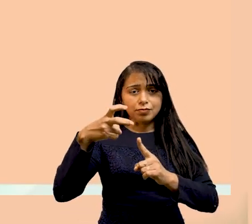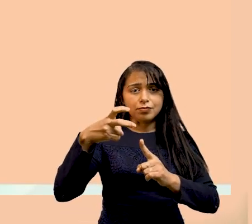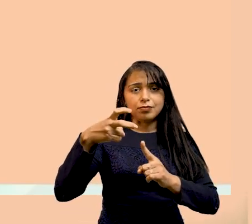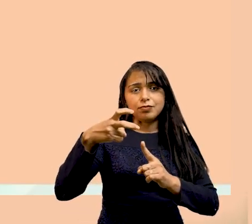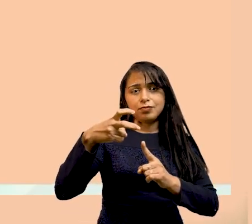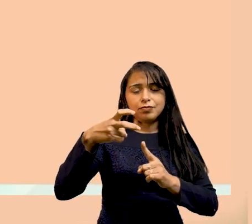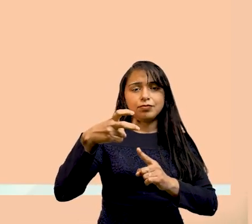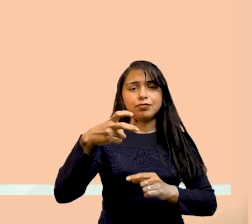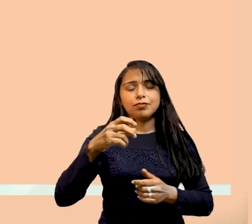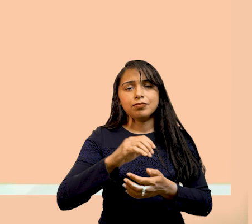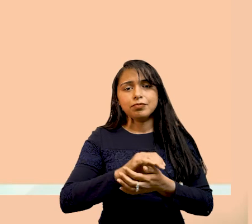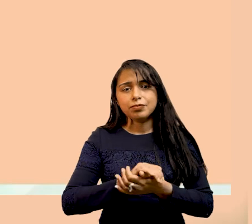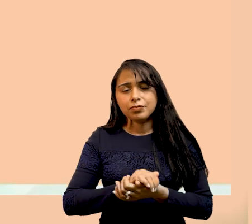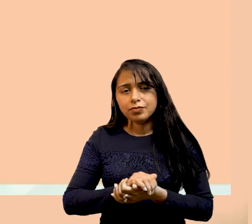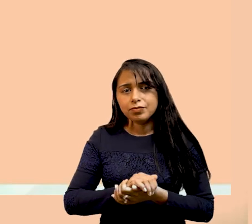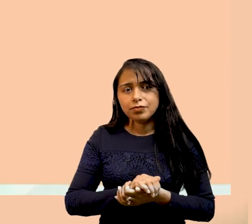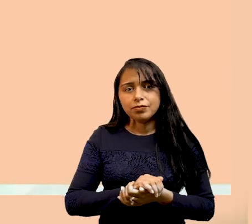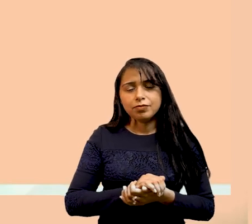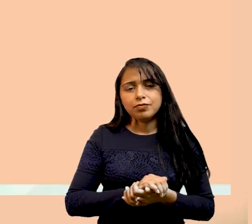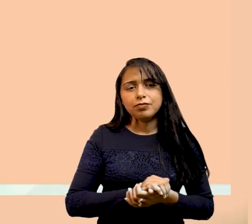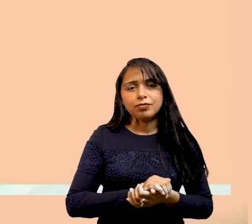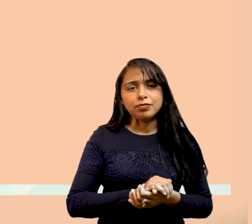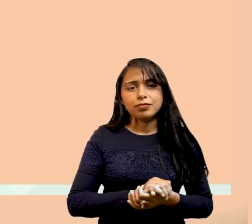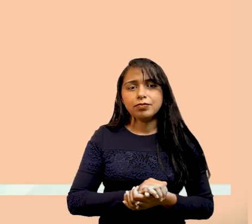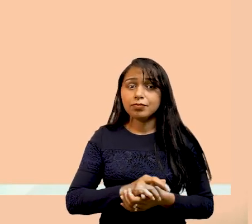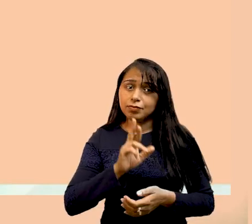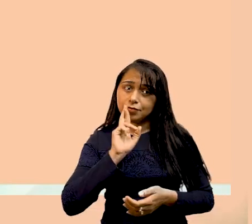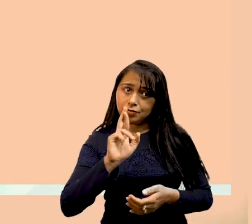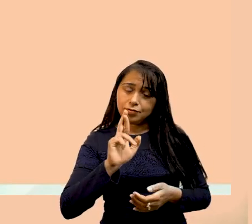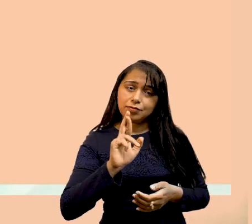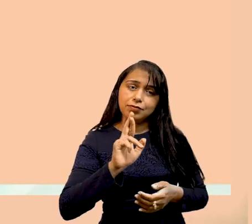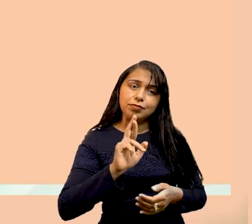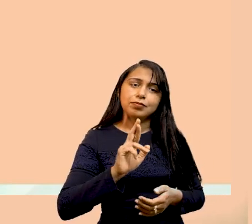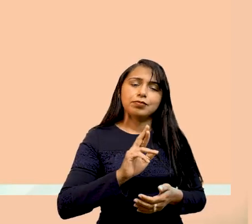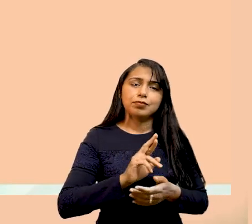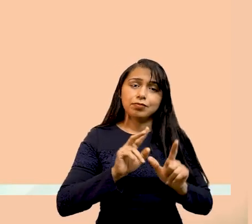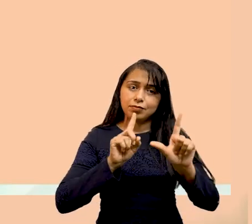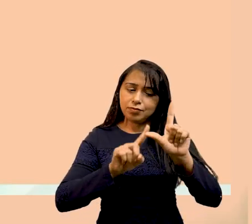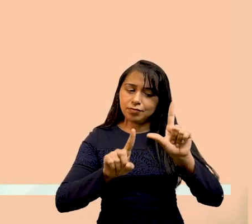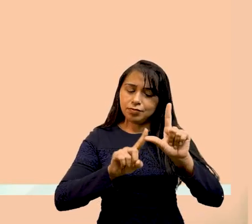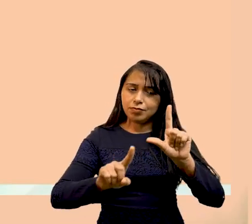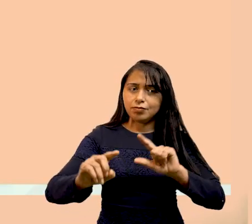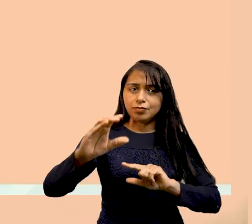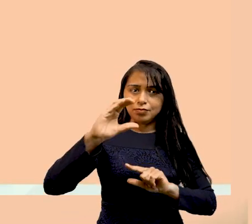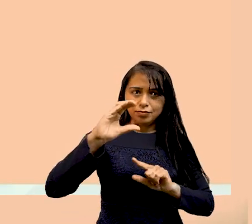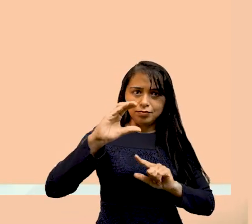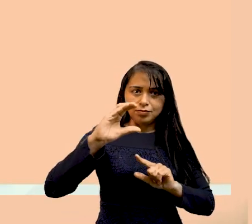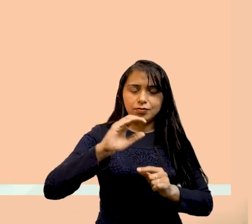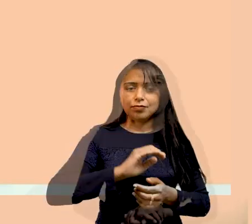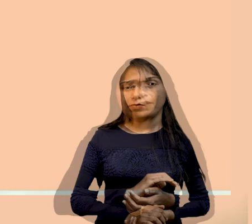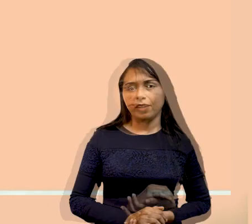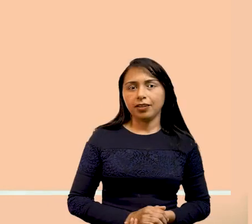3x. Então, dá para verificar aí, ó, que a resposta vai